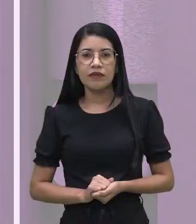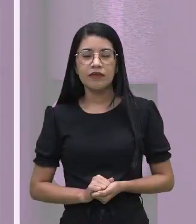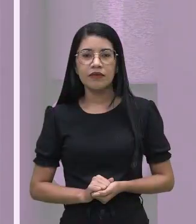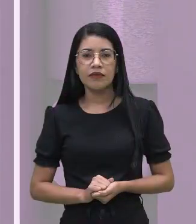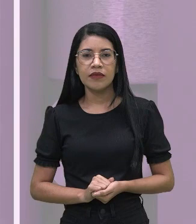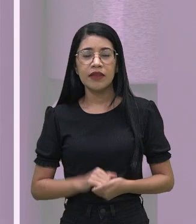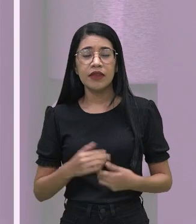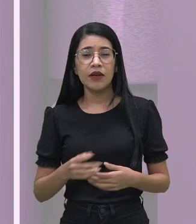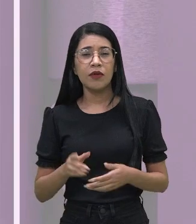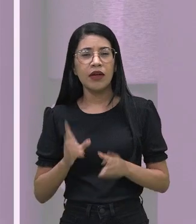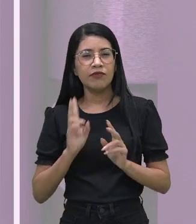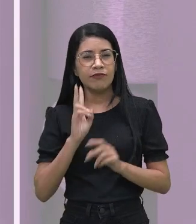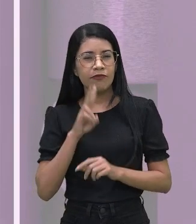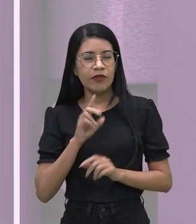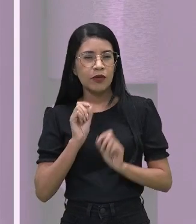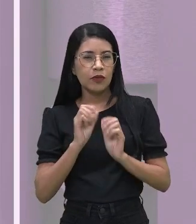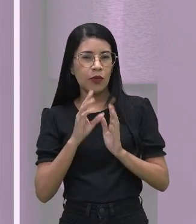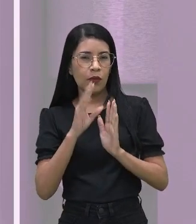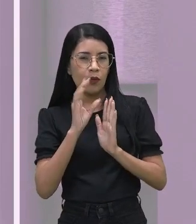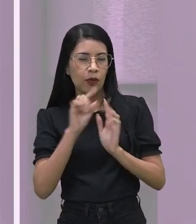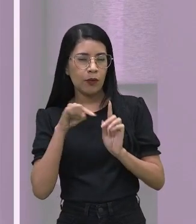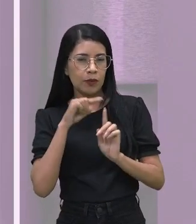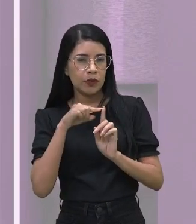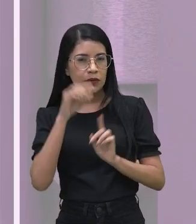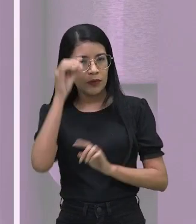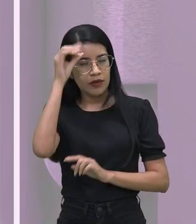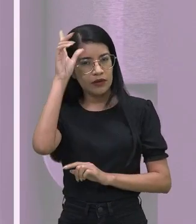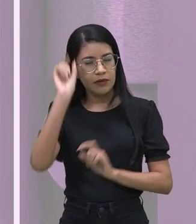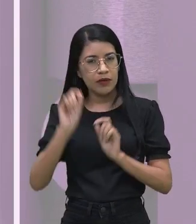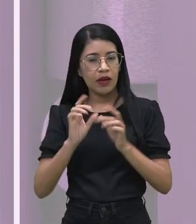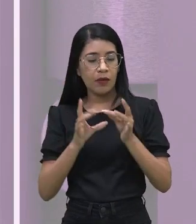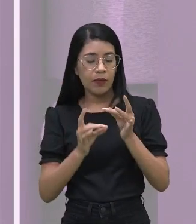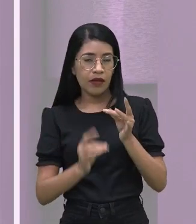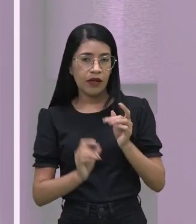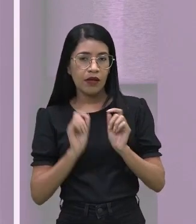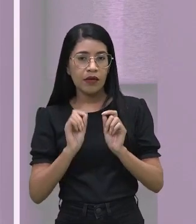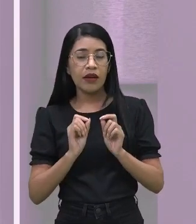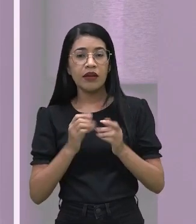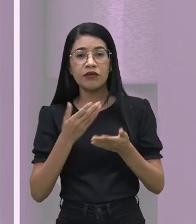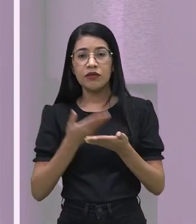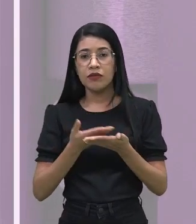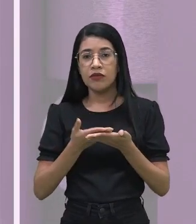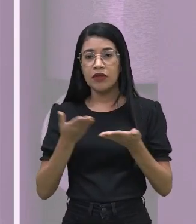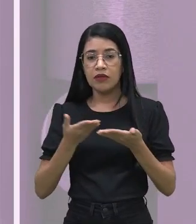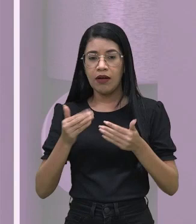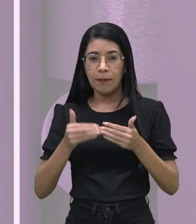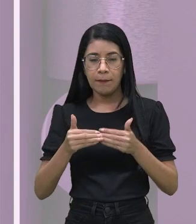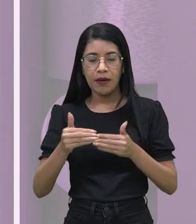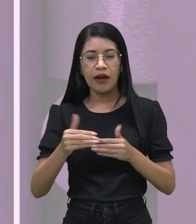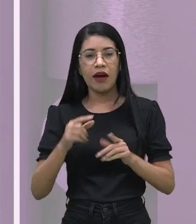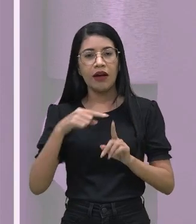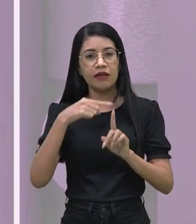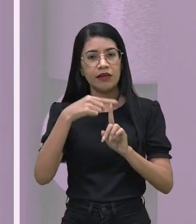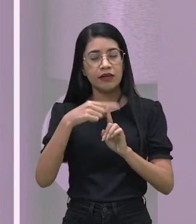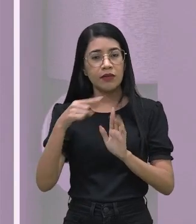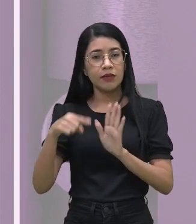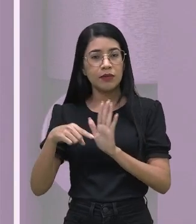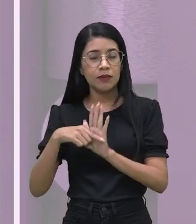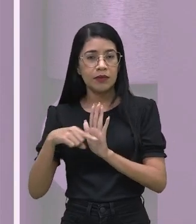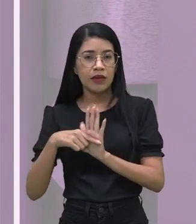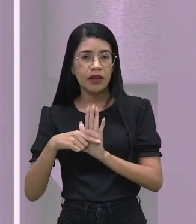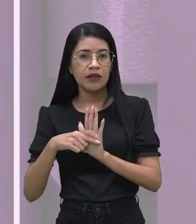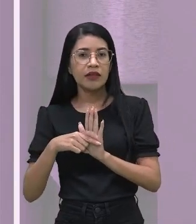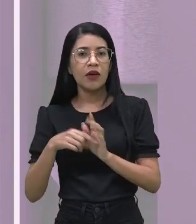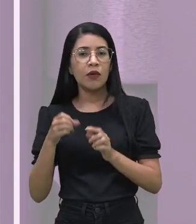Como vimos aí o nosso objeto de conhecimento, junto com o detalhamento, estaremos estudando adição e subtração